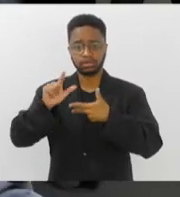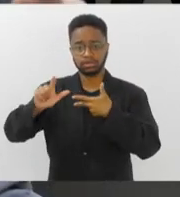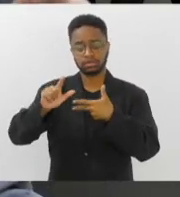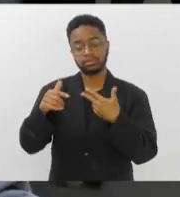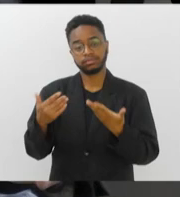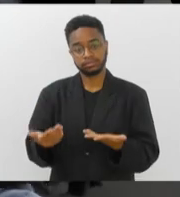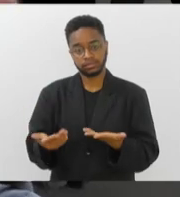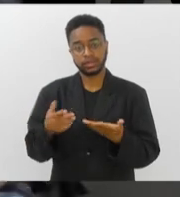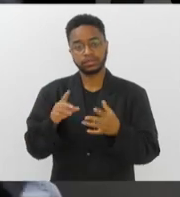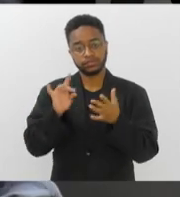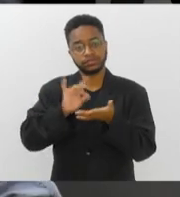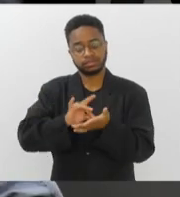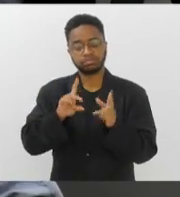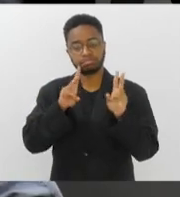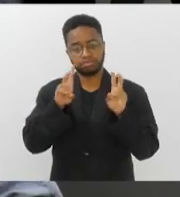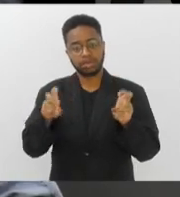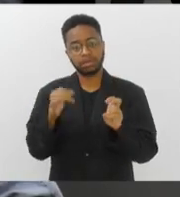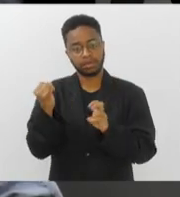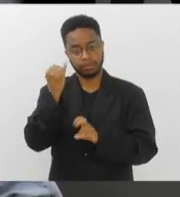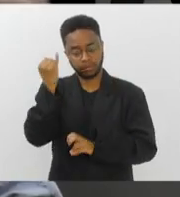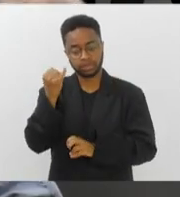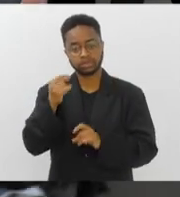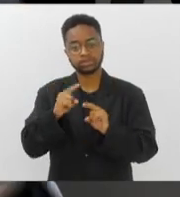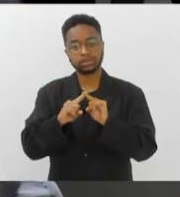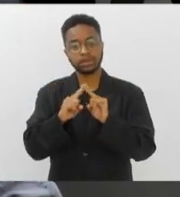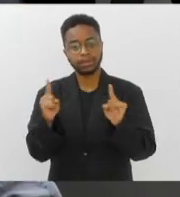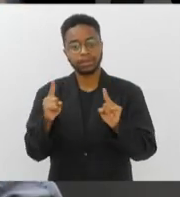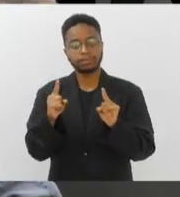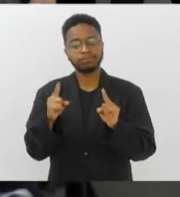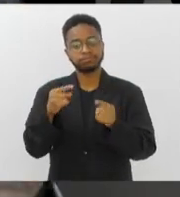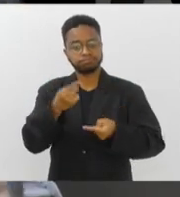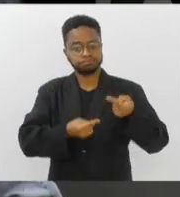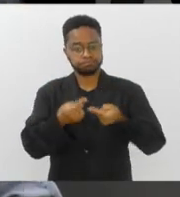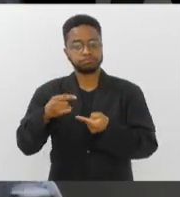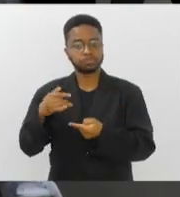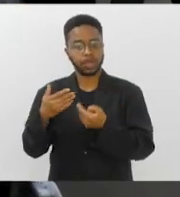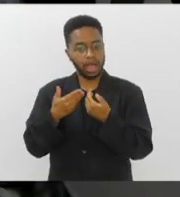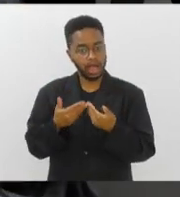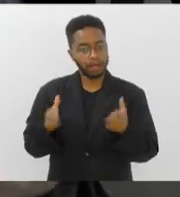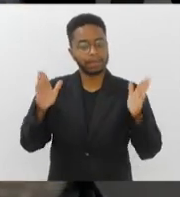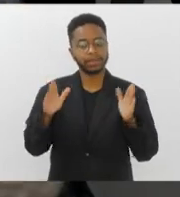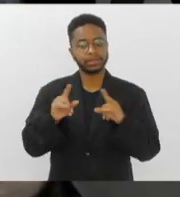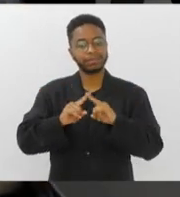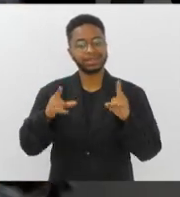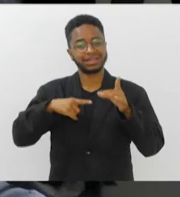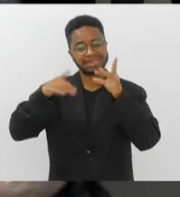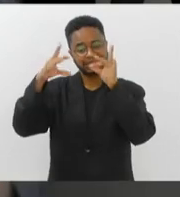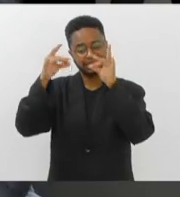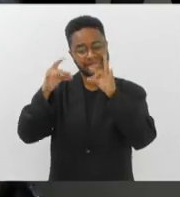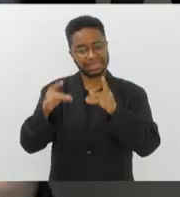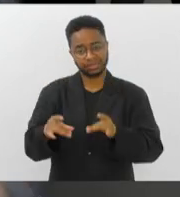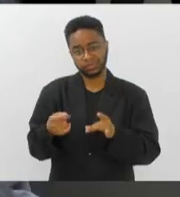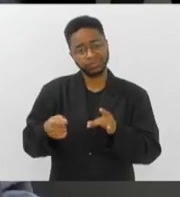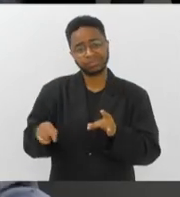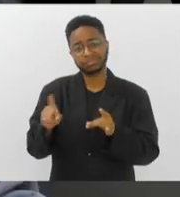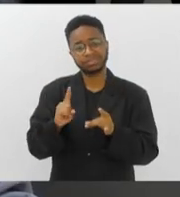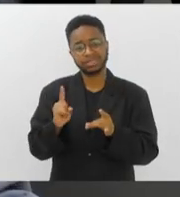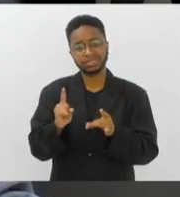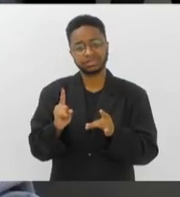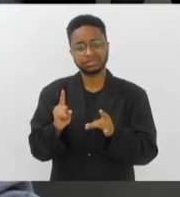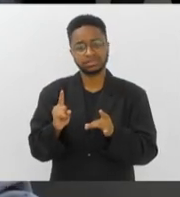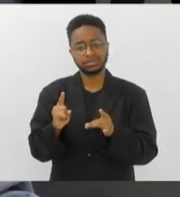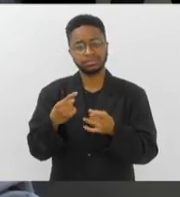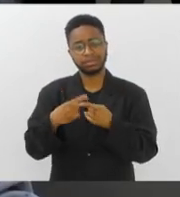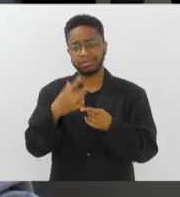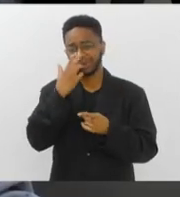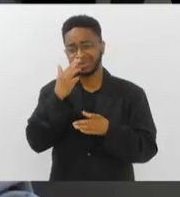complicando. Pega um tema que é importante, acho que uma abordagem ampla, né, tem esse mérito, mas ele detalha tanto que fica um